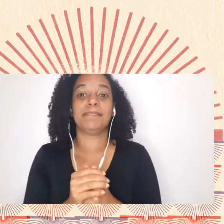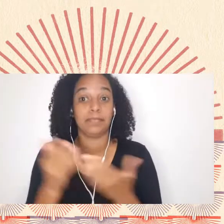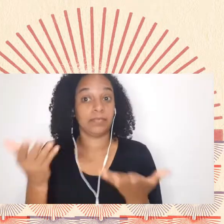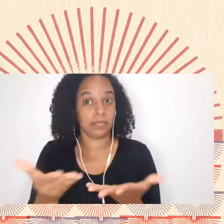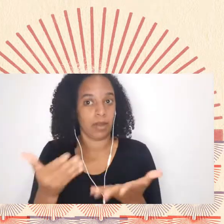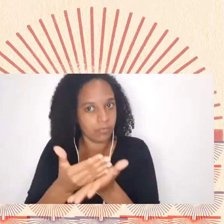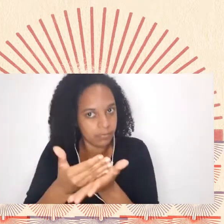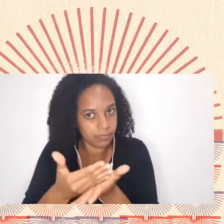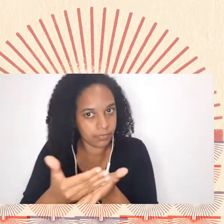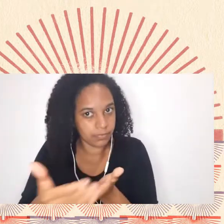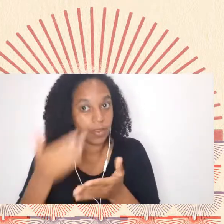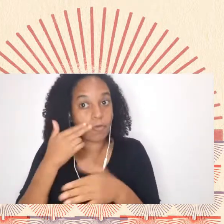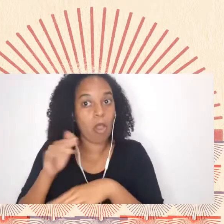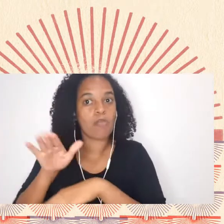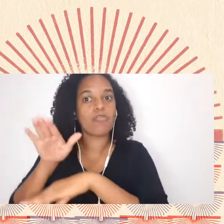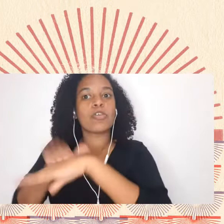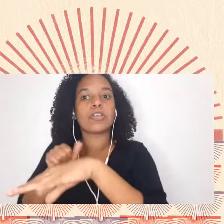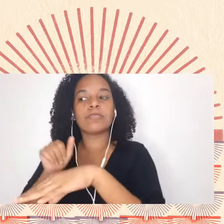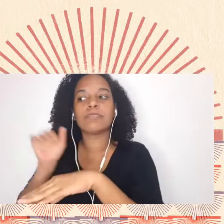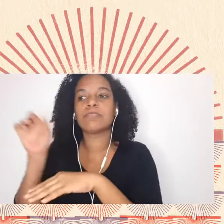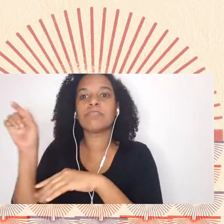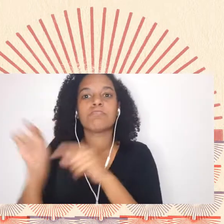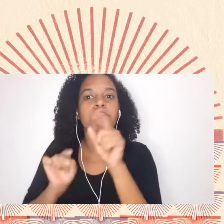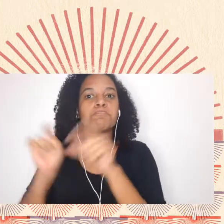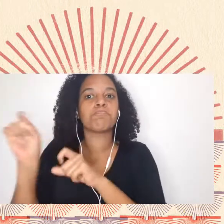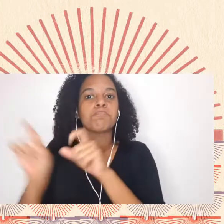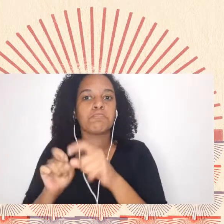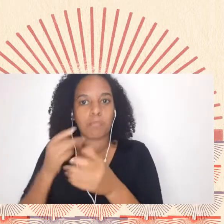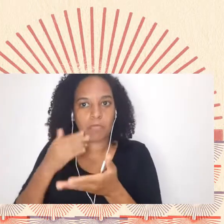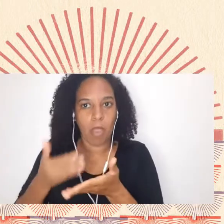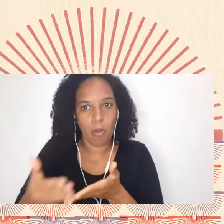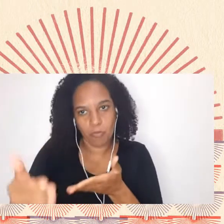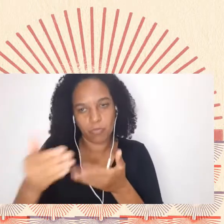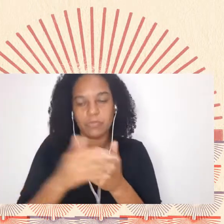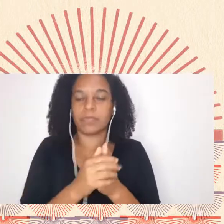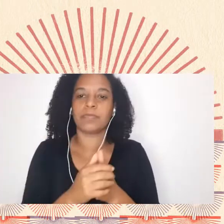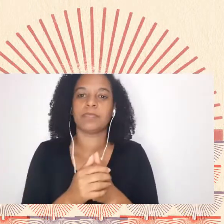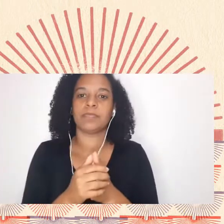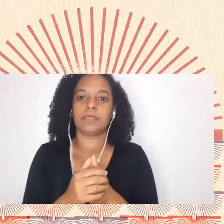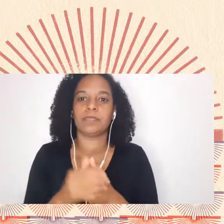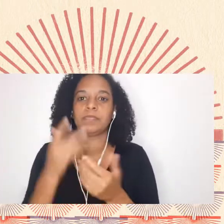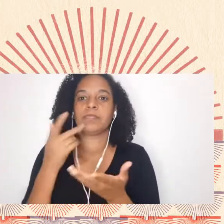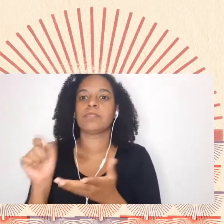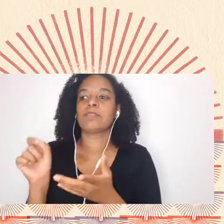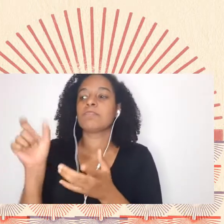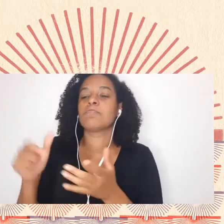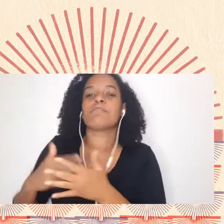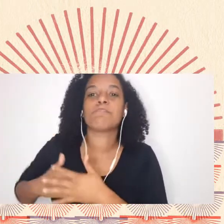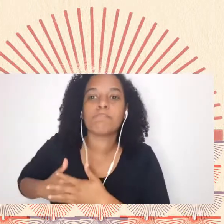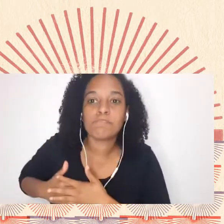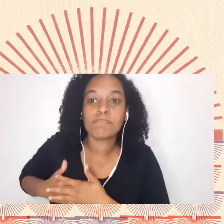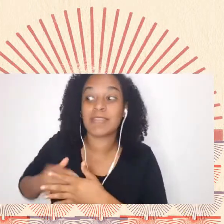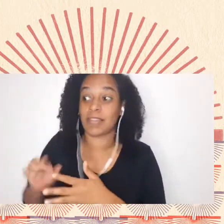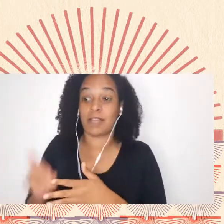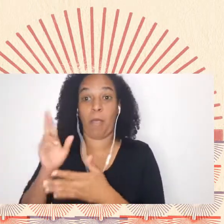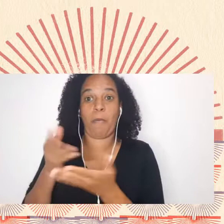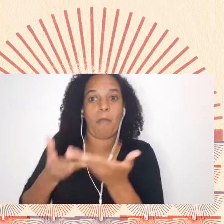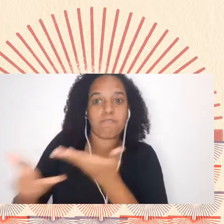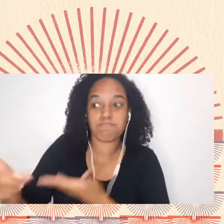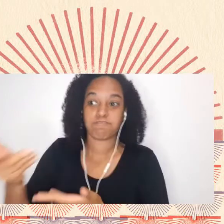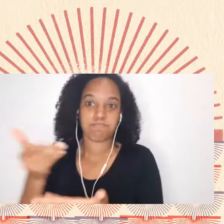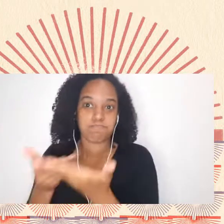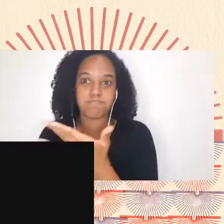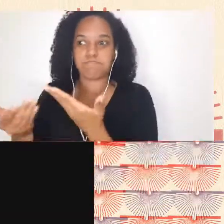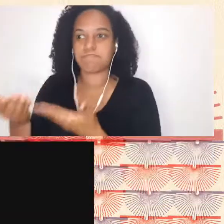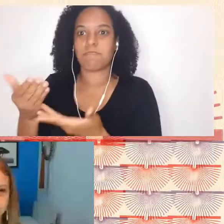início aqui. Eu vou chamar para dar continuidade os nossos queridos mediadores, as